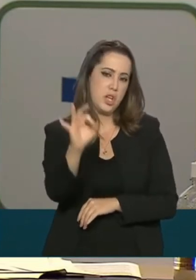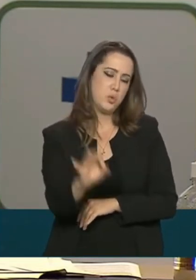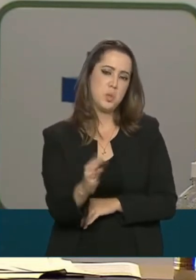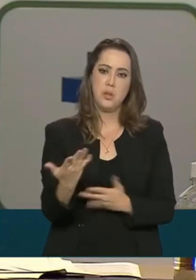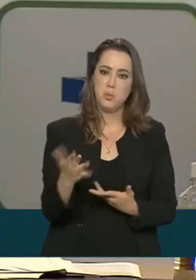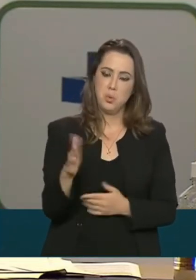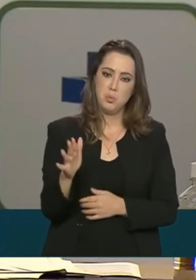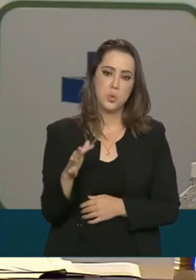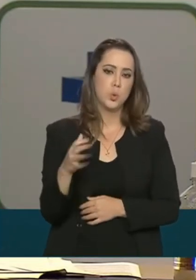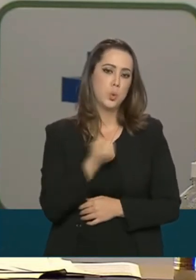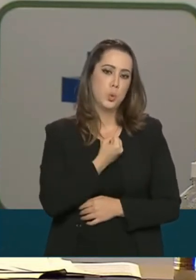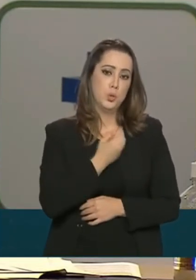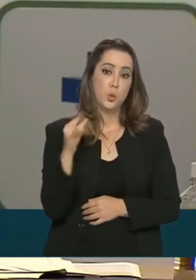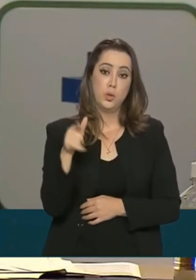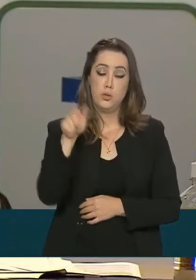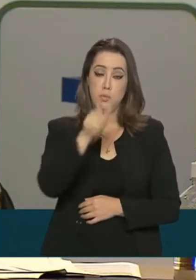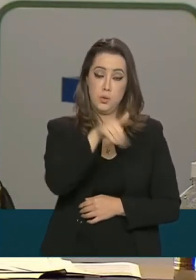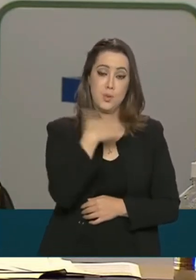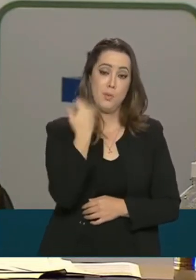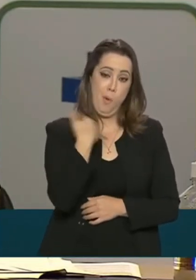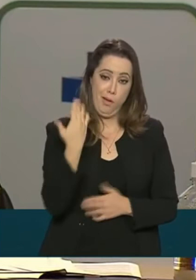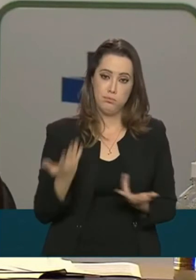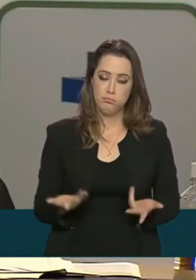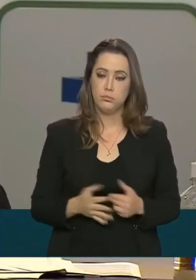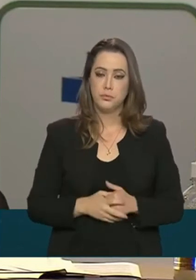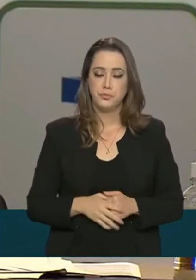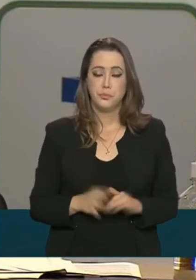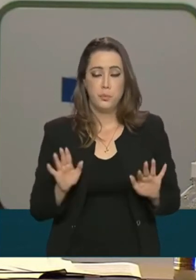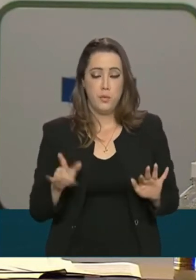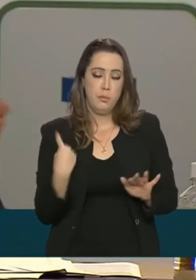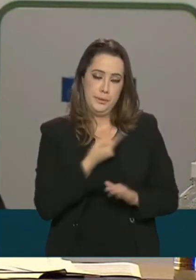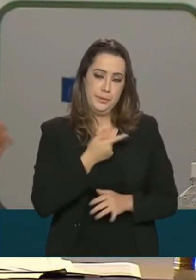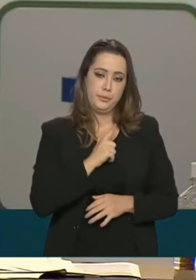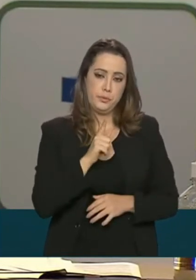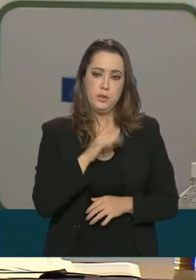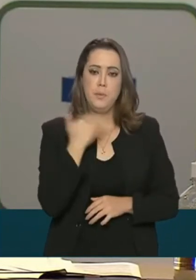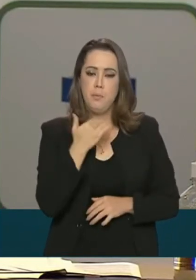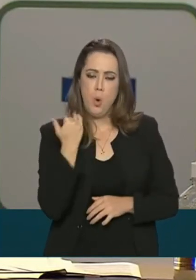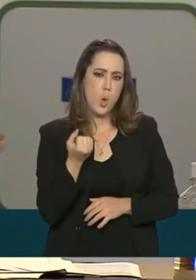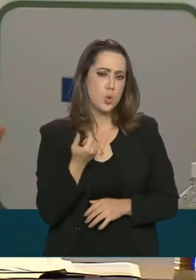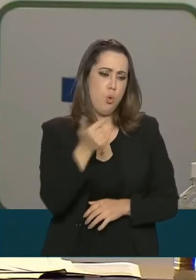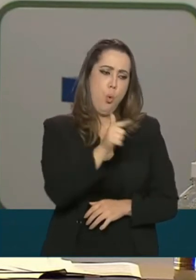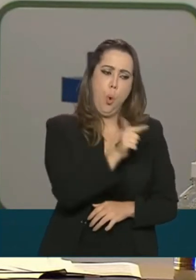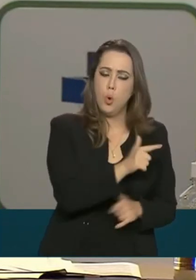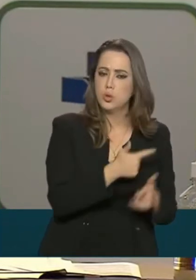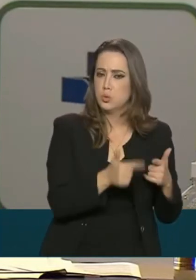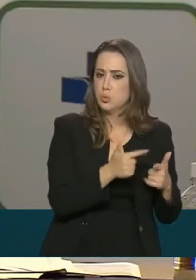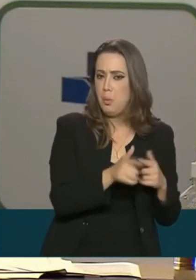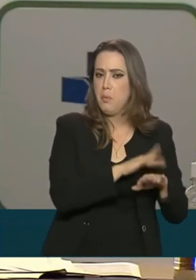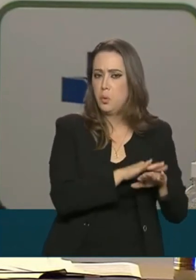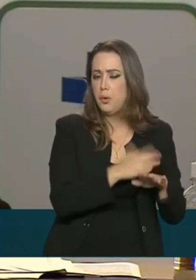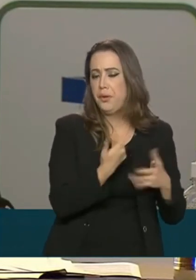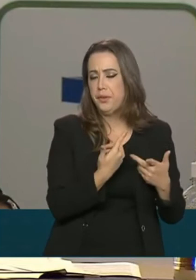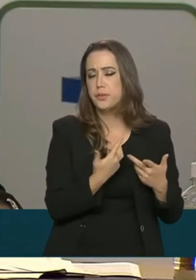98% da totalidade, né? Embora tenhamos óbitos por outras causas que levam à síndrome respiratória